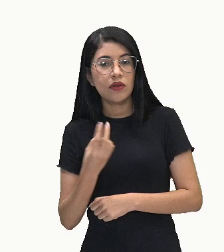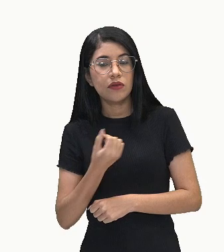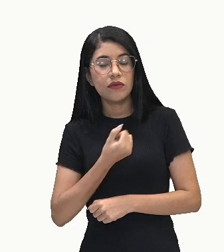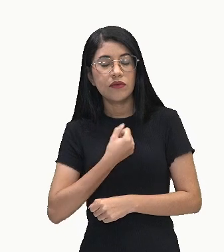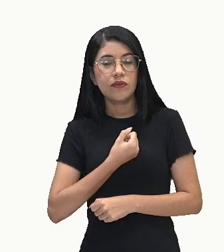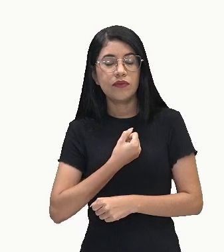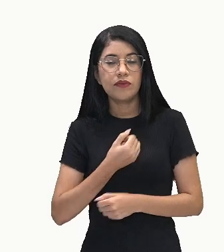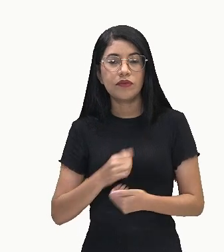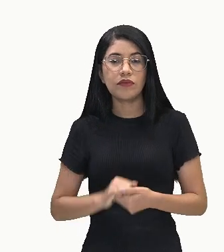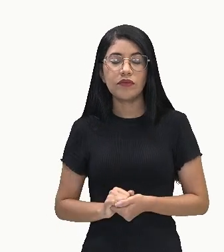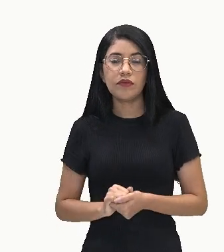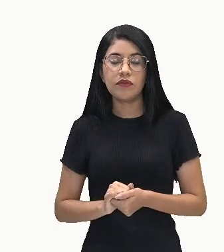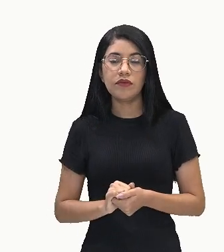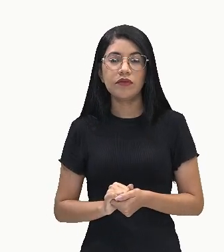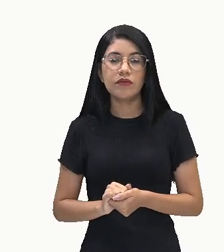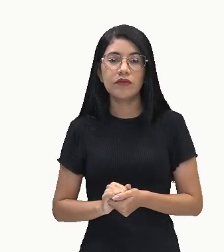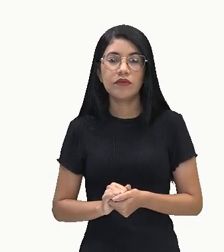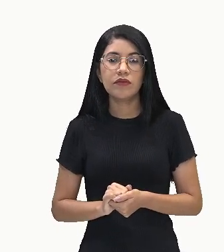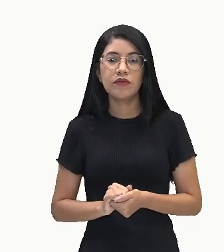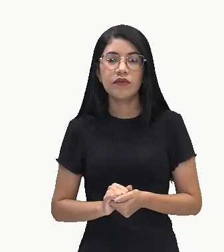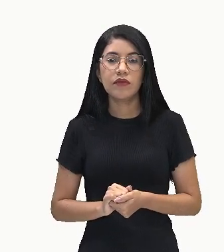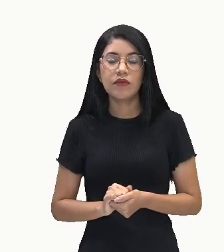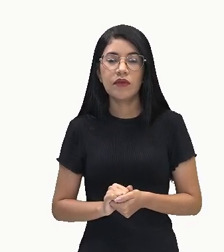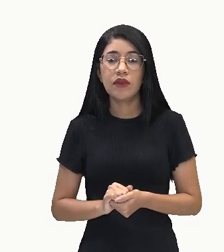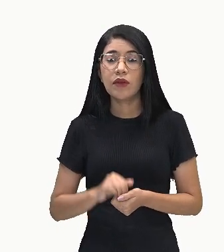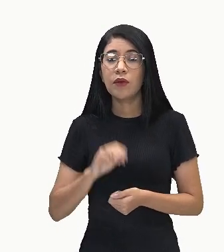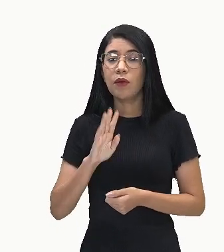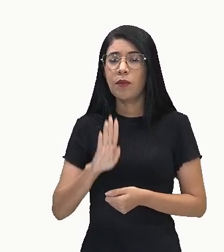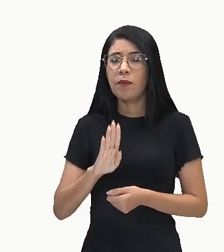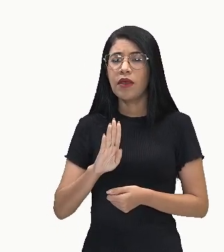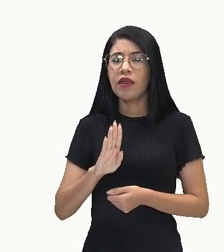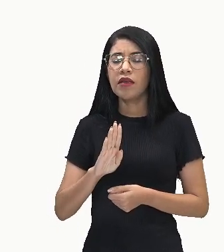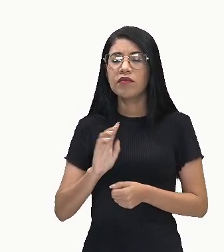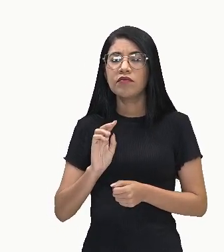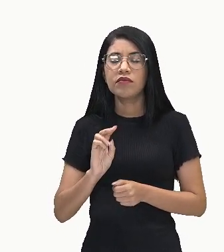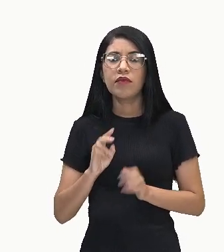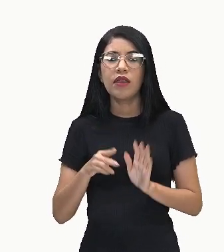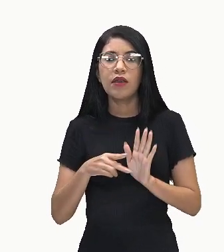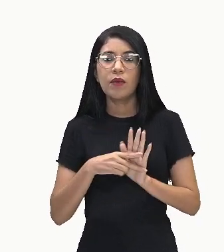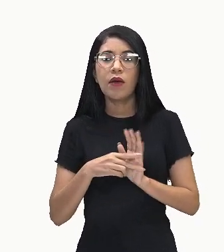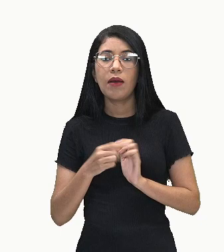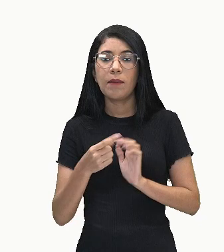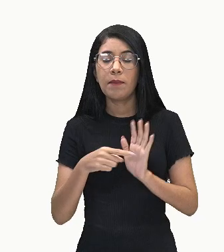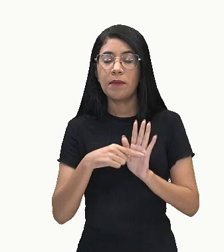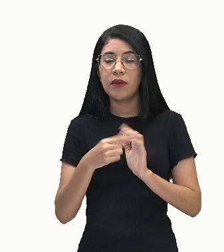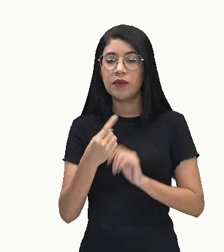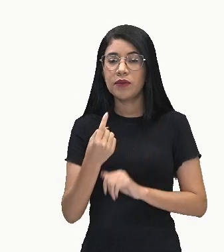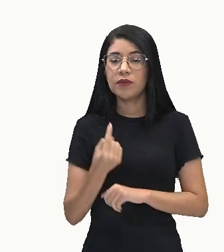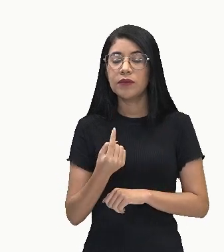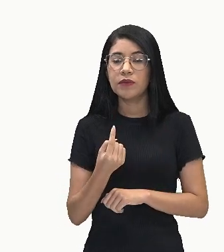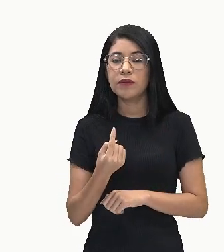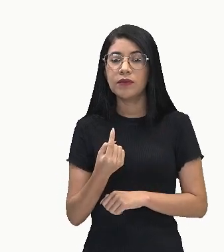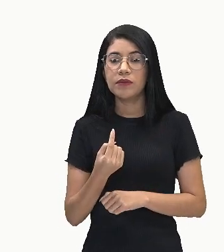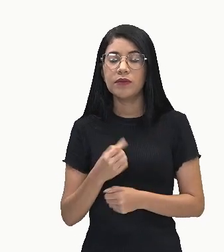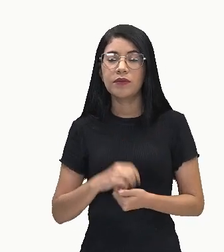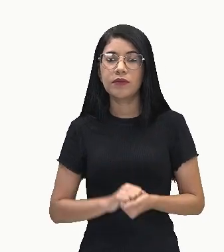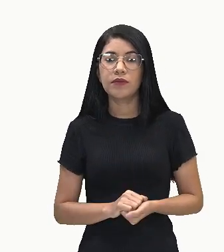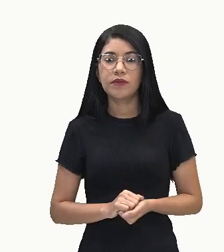delta. Quanto é que vale o nosso B? O nosso B vale menos 1. Tá aqui,